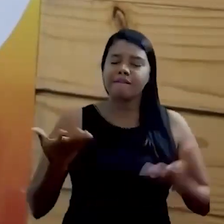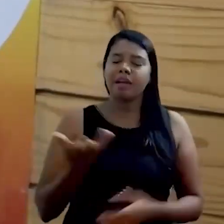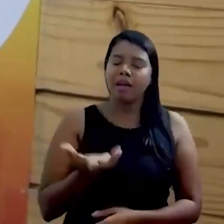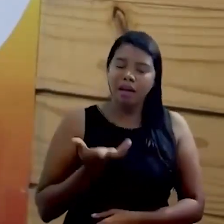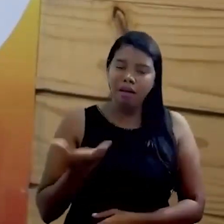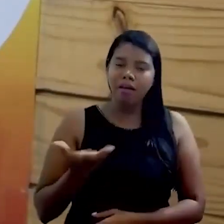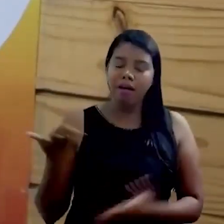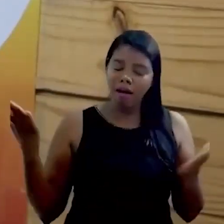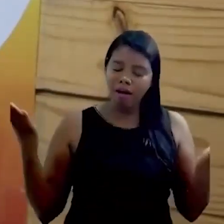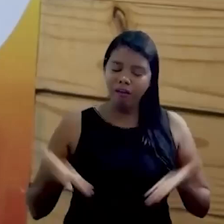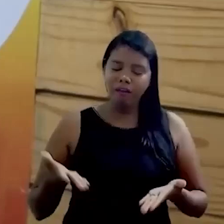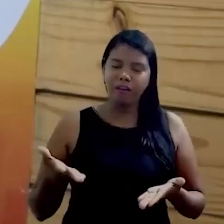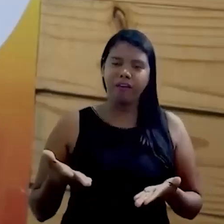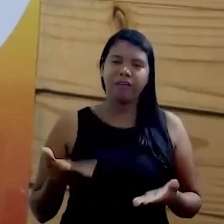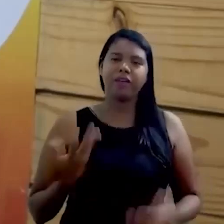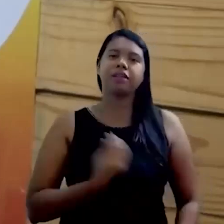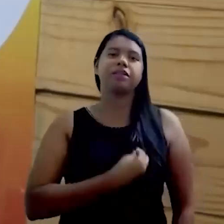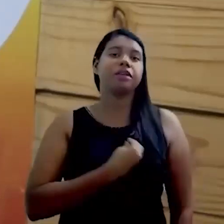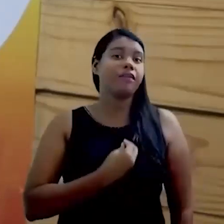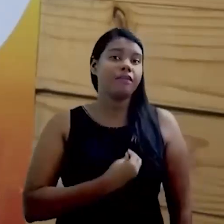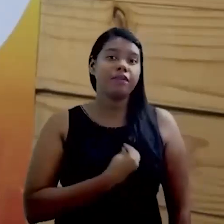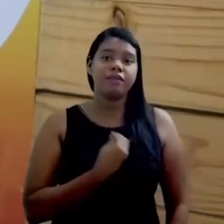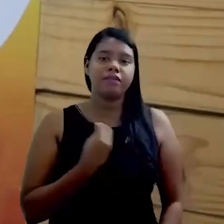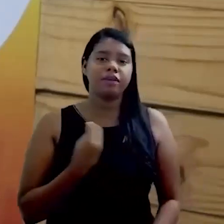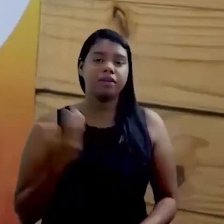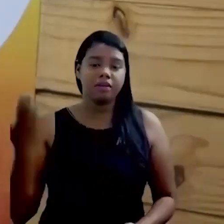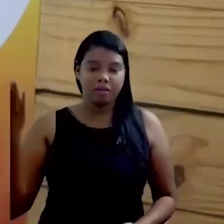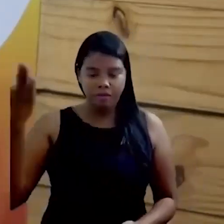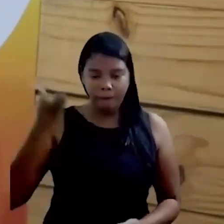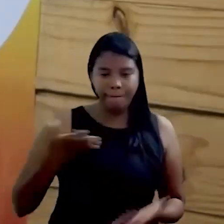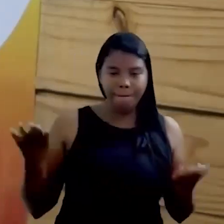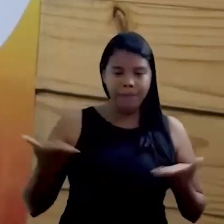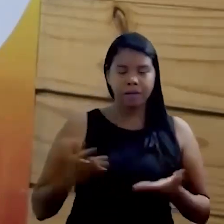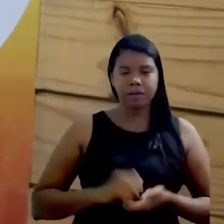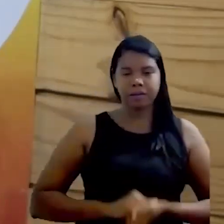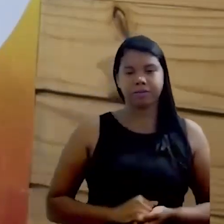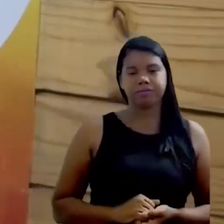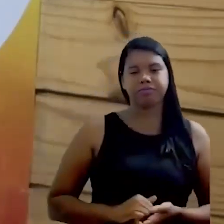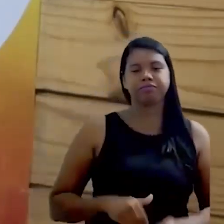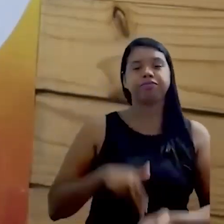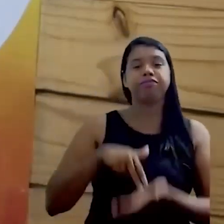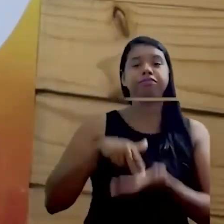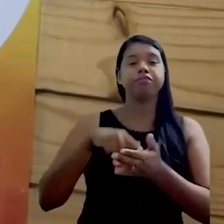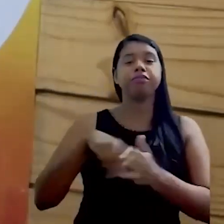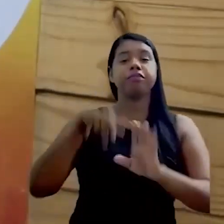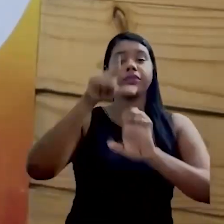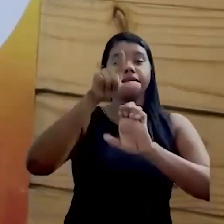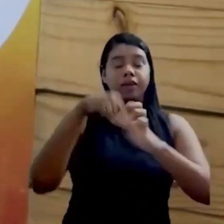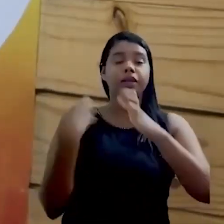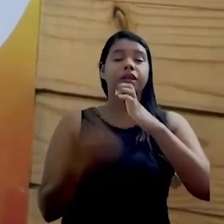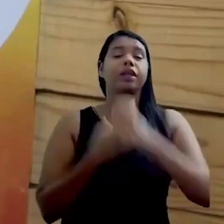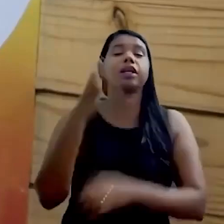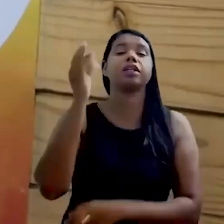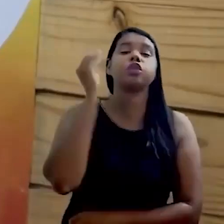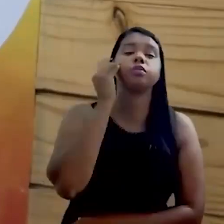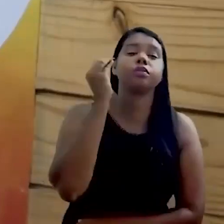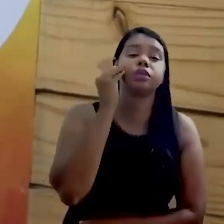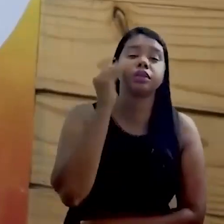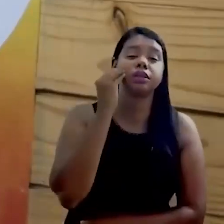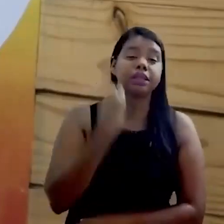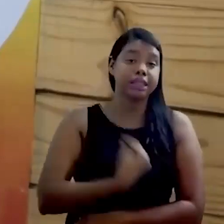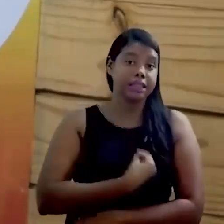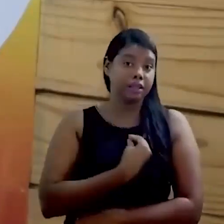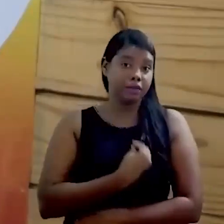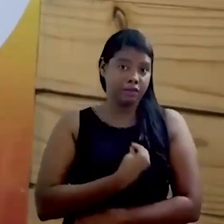o aqui e o agora, a gente quer viver intensamente o presente, o momento. Então as empresas, elas precisam focar muito na experiência de